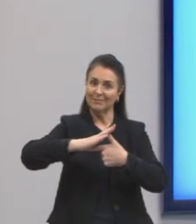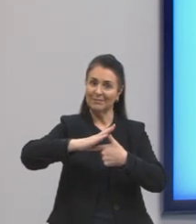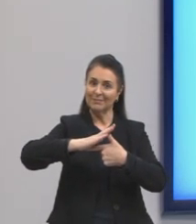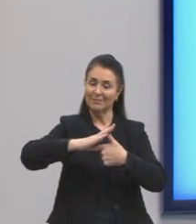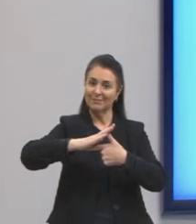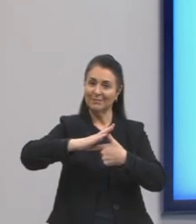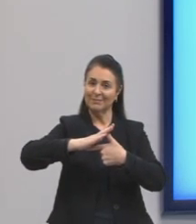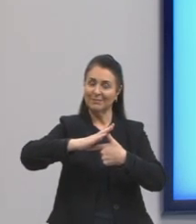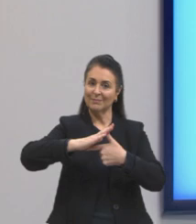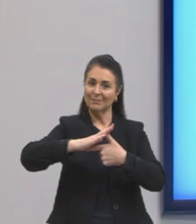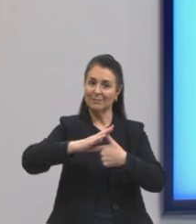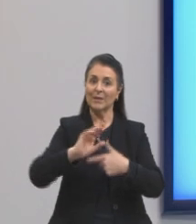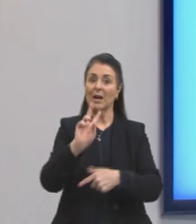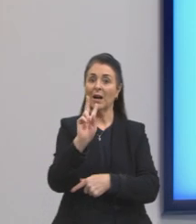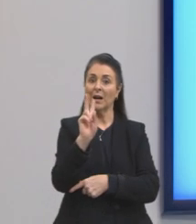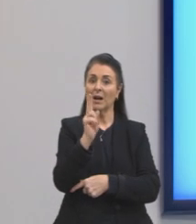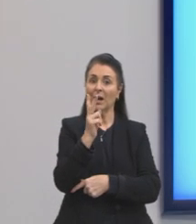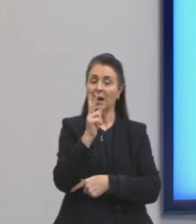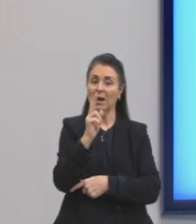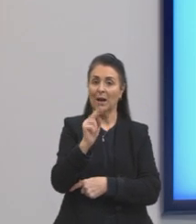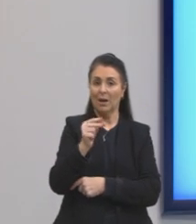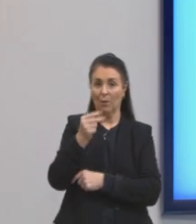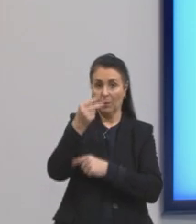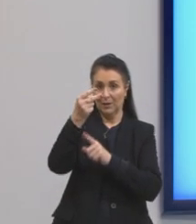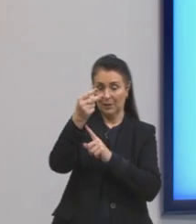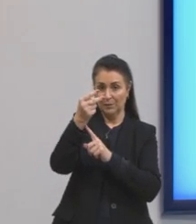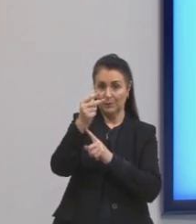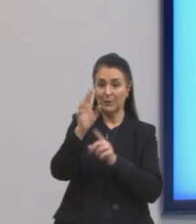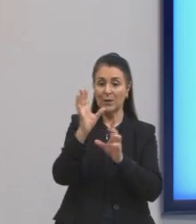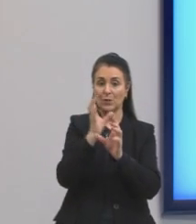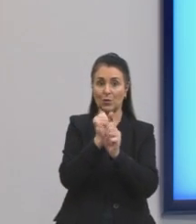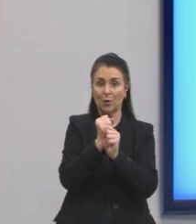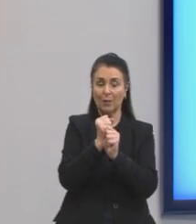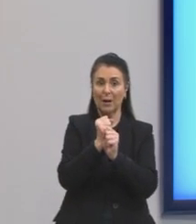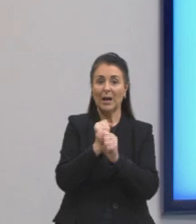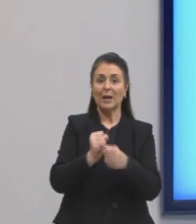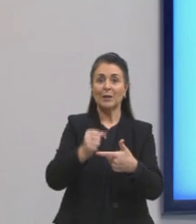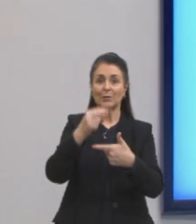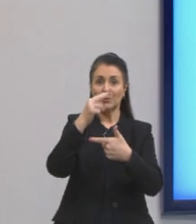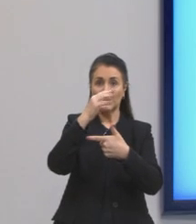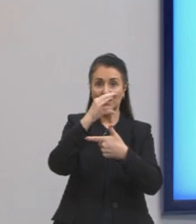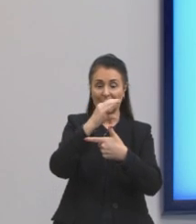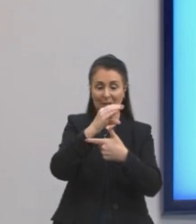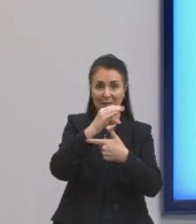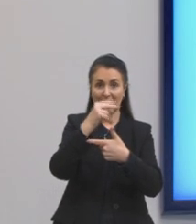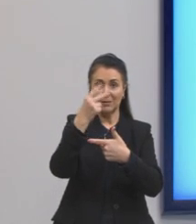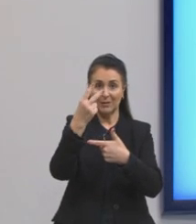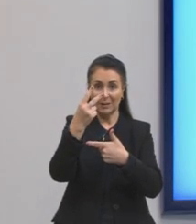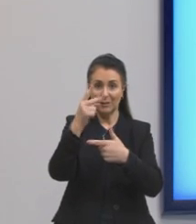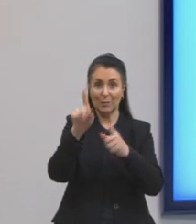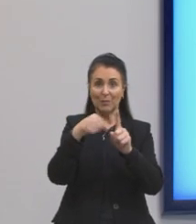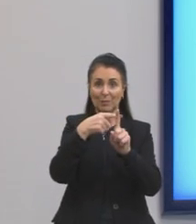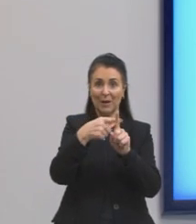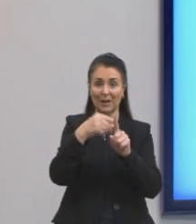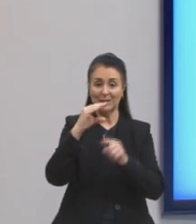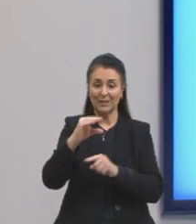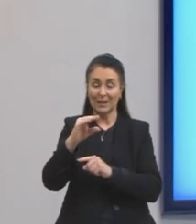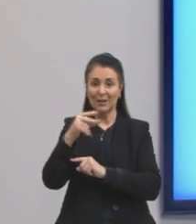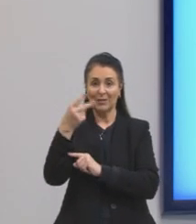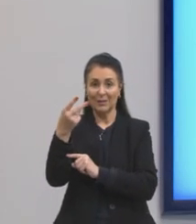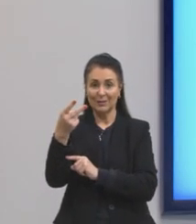que ao quadrado é igual a soma dos catetos ao quadrado ao quadrado então